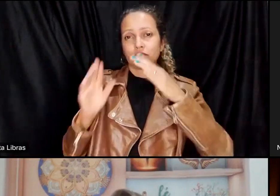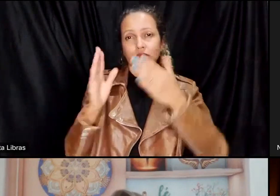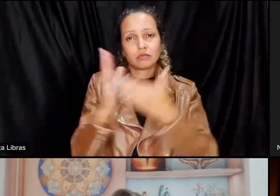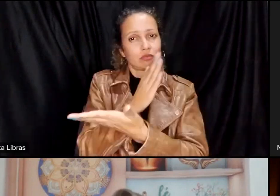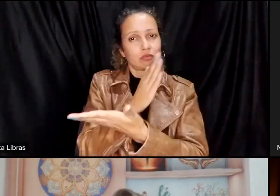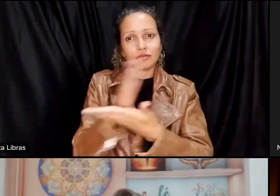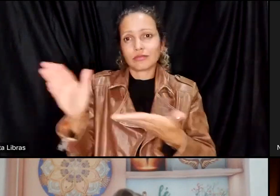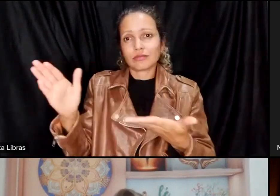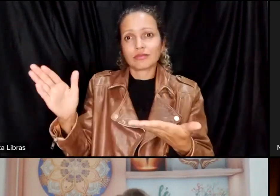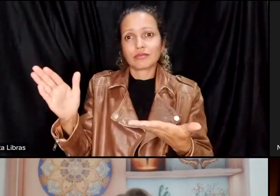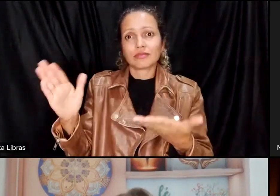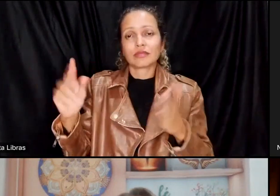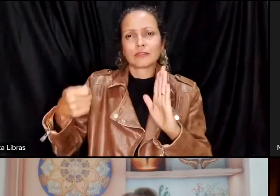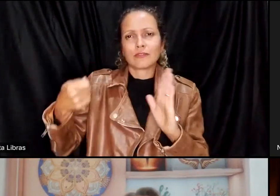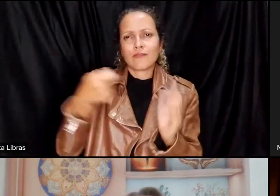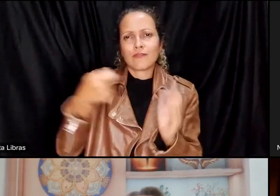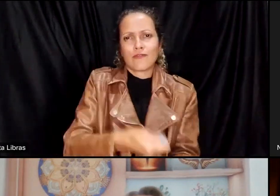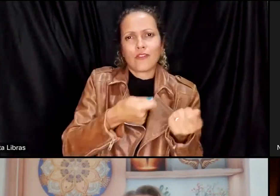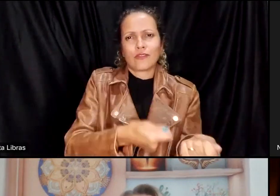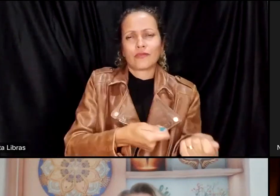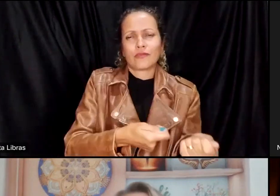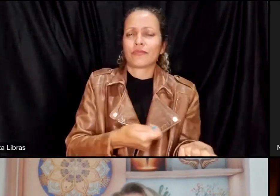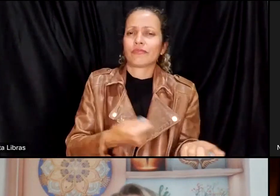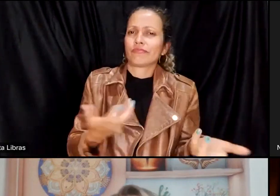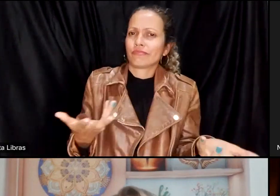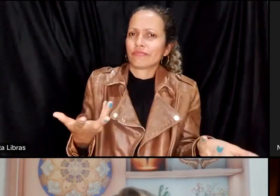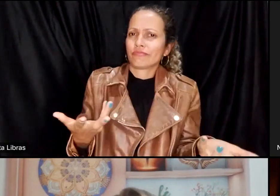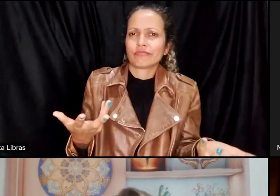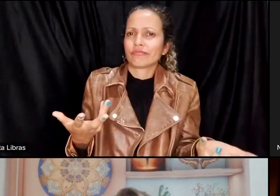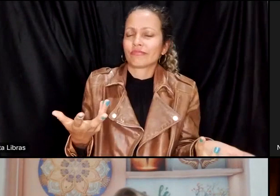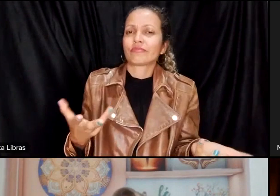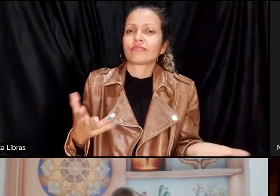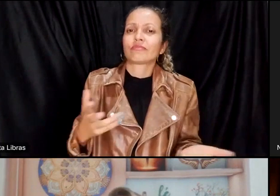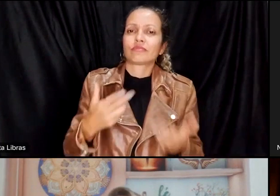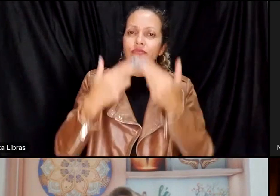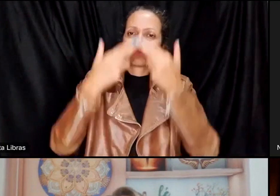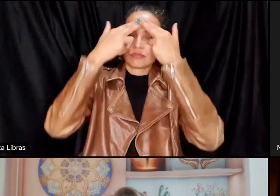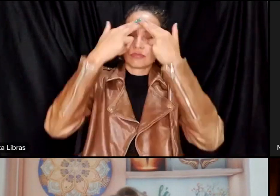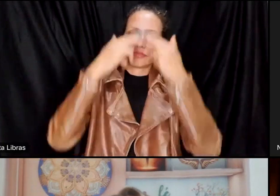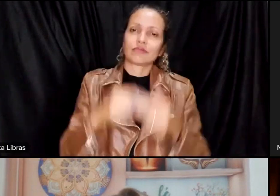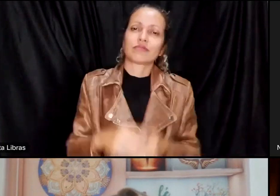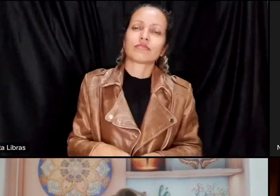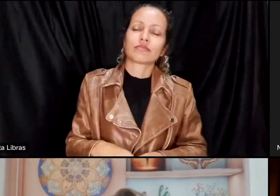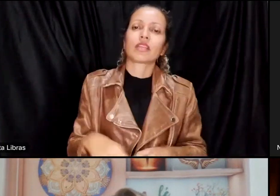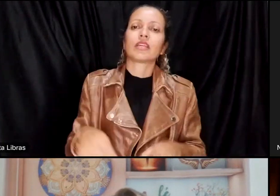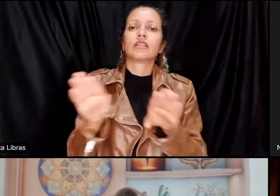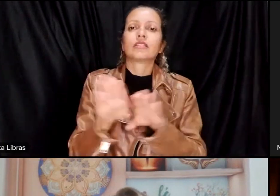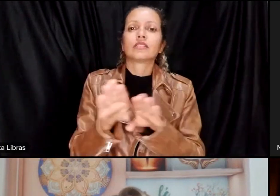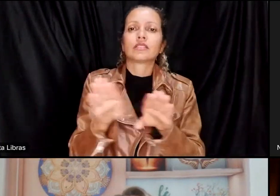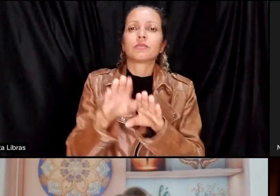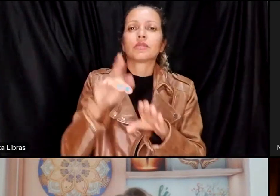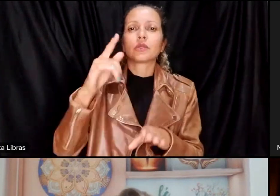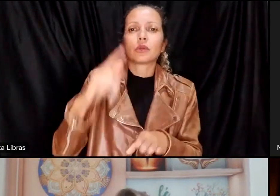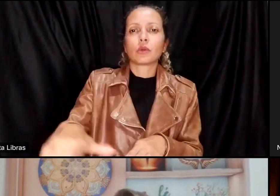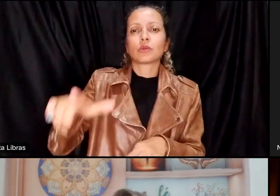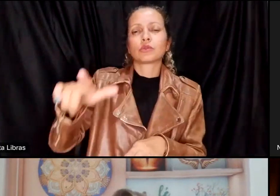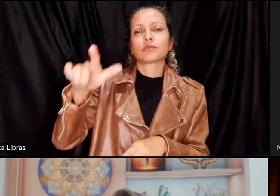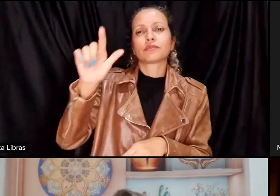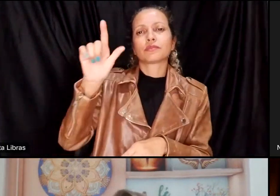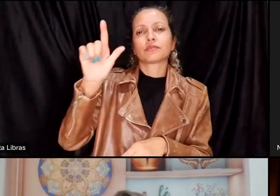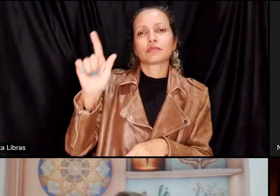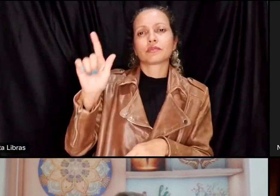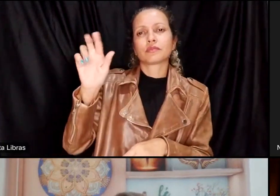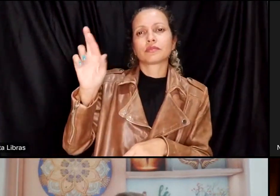muito forte. Não sei se vocês sabem, Grambel foi um dos. E ele